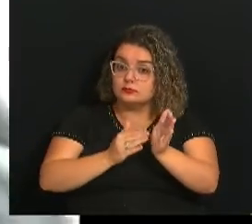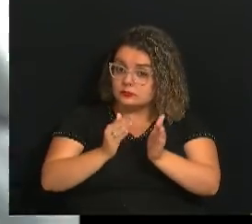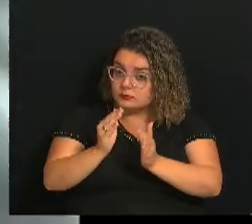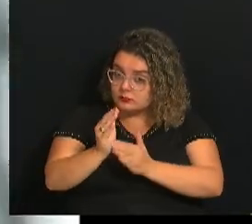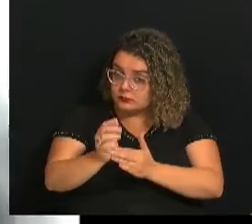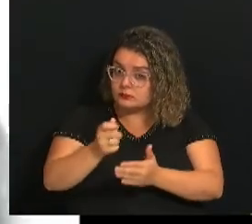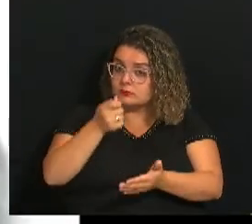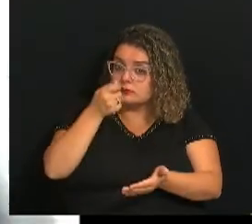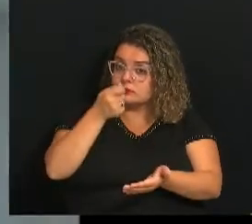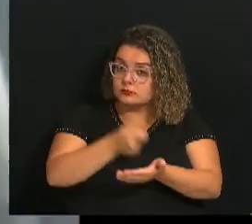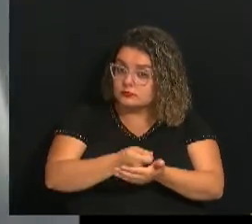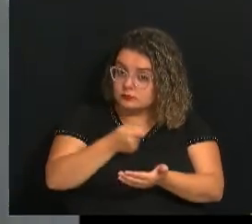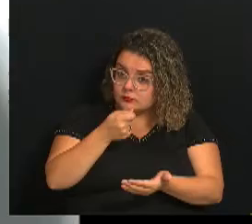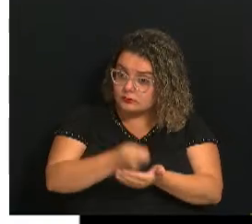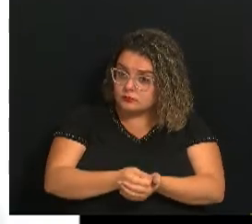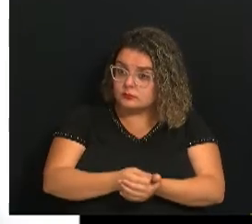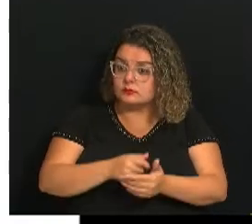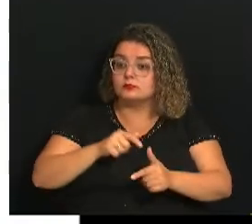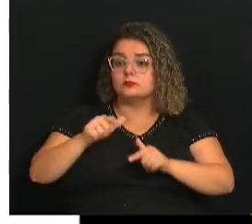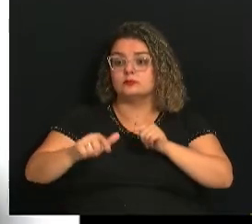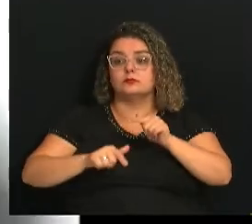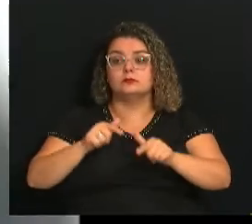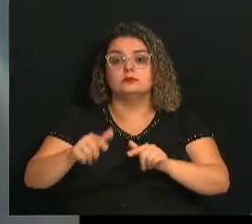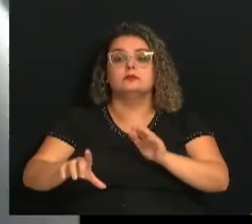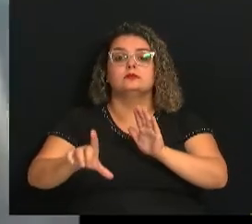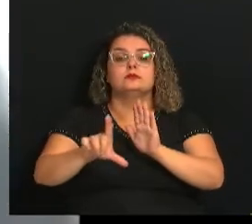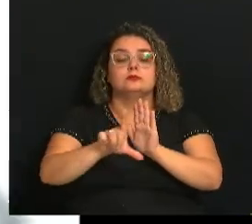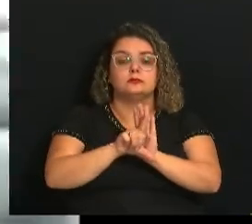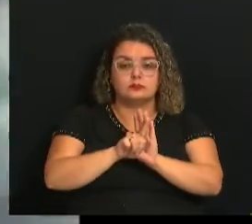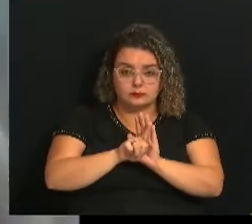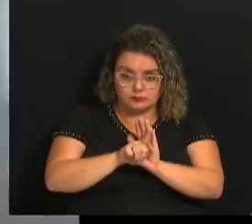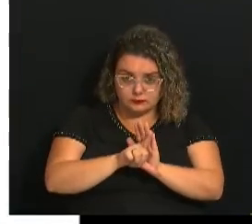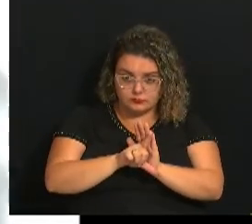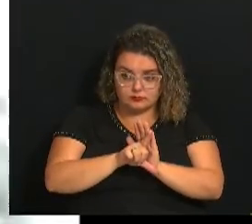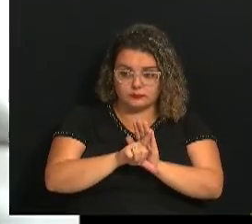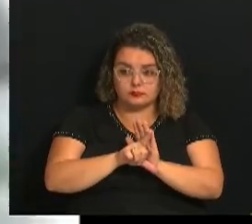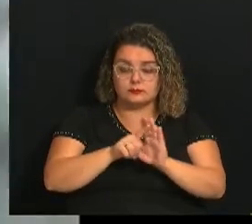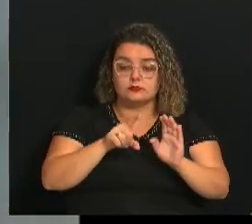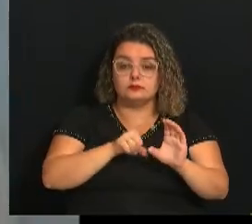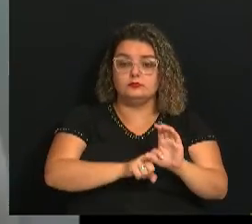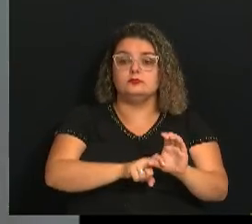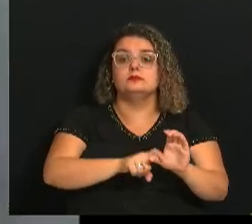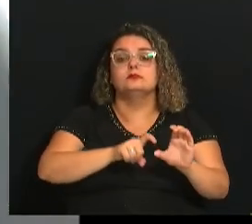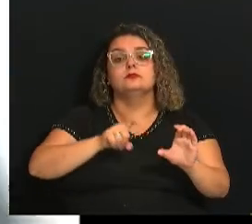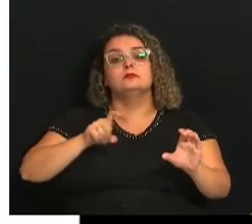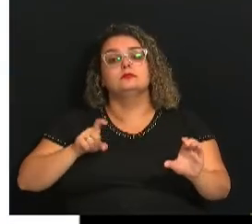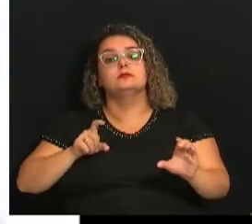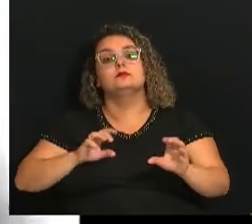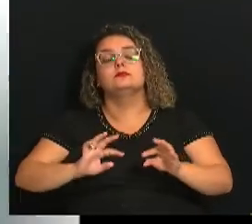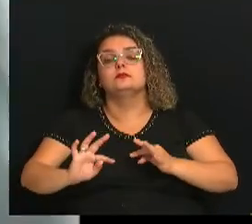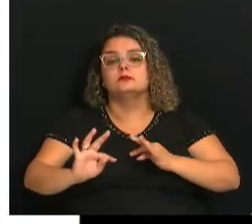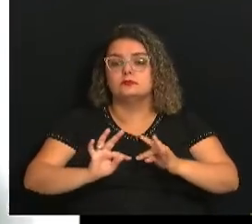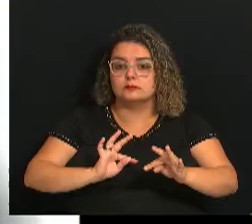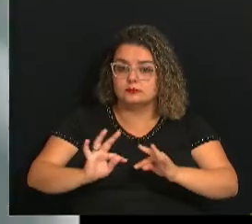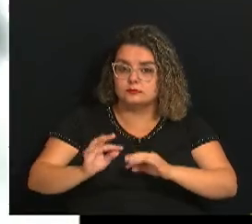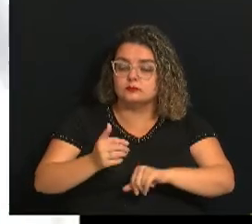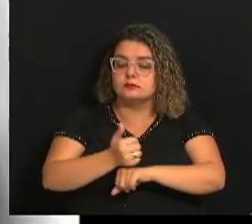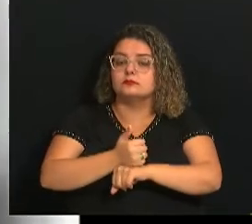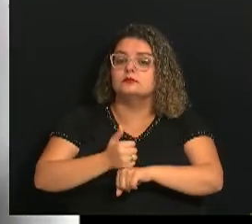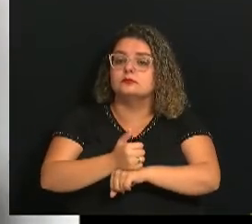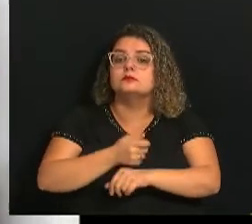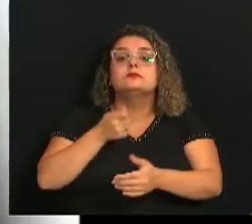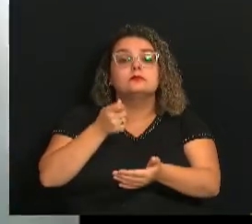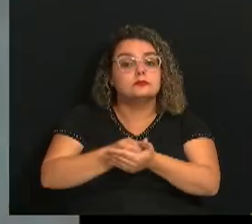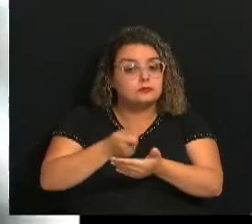suas garantias trabalhistas por lei, a sua autonomia técnica profissional garantida